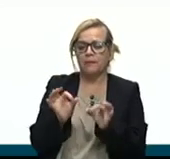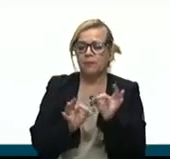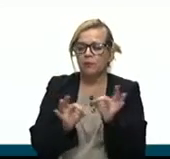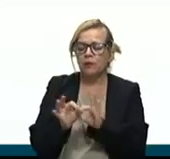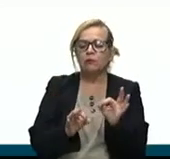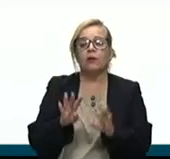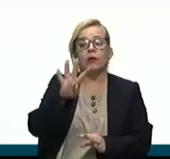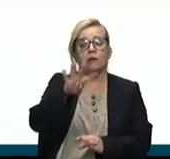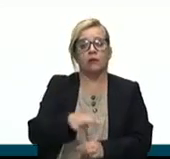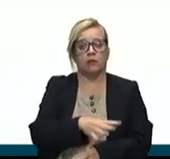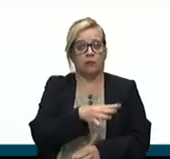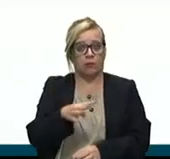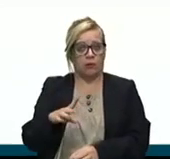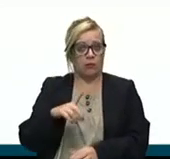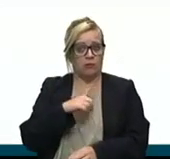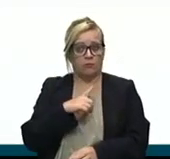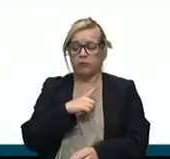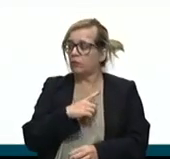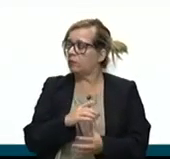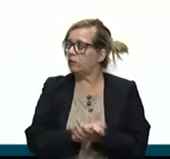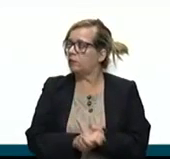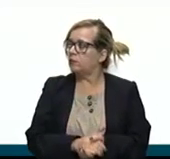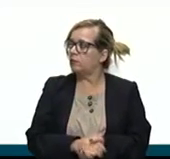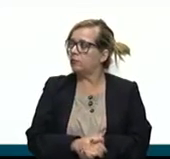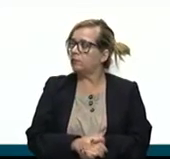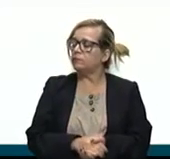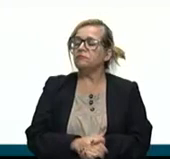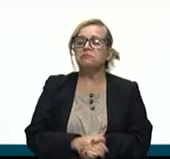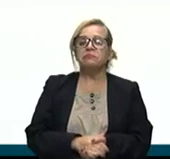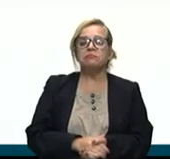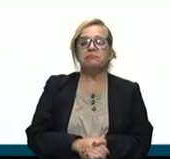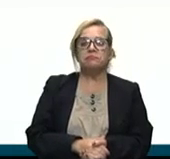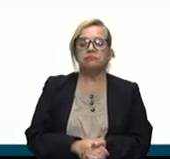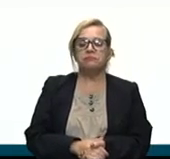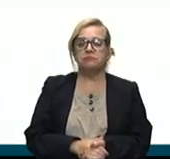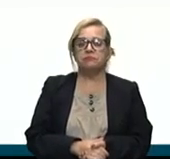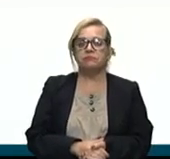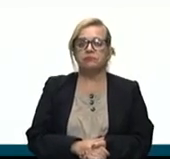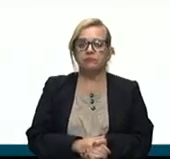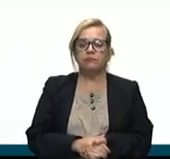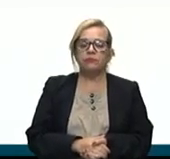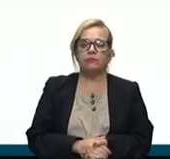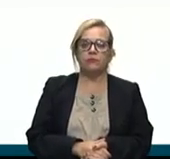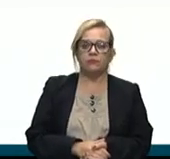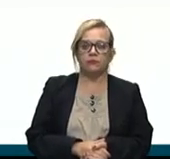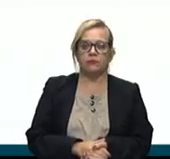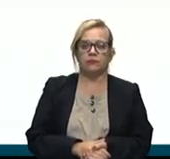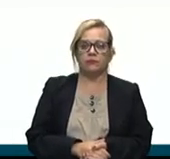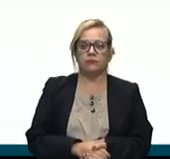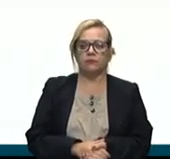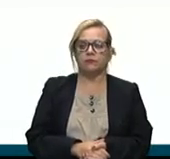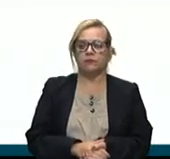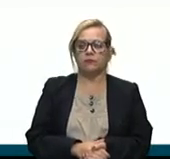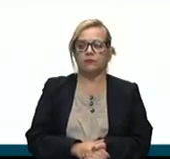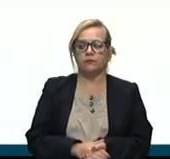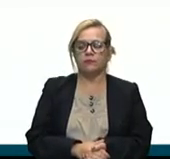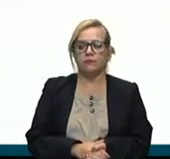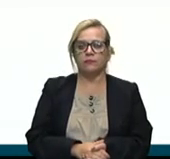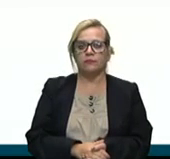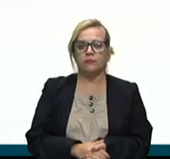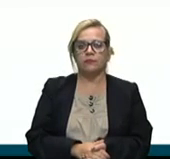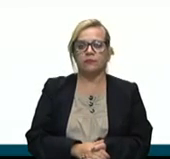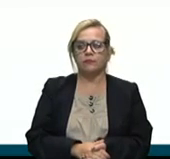tabela apresentada no enunciado. Então, 1 com 9, 2 com 12, 3 com 15 e 4 com o 21.